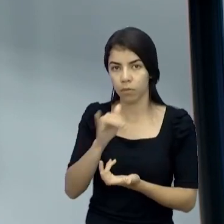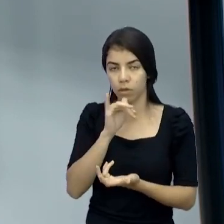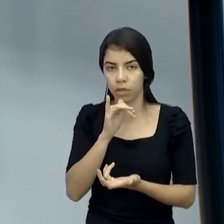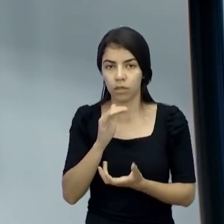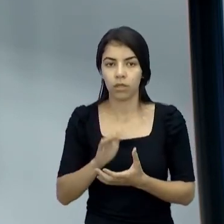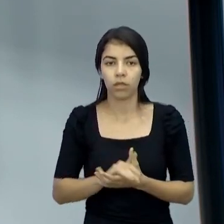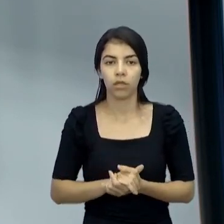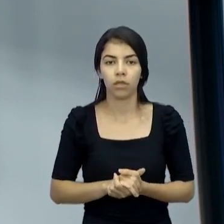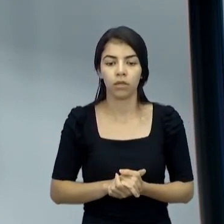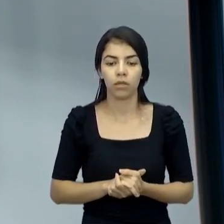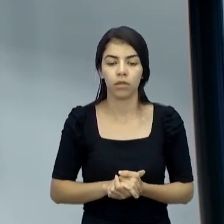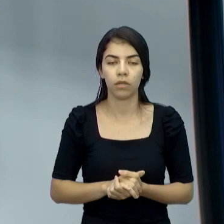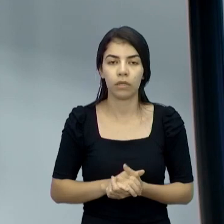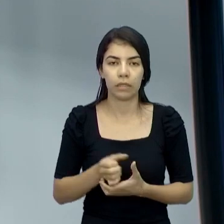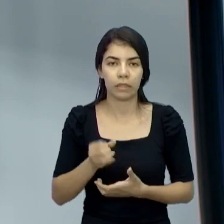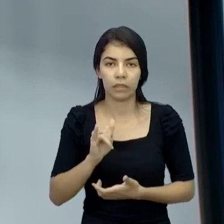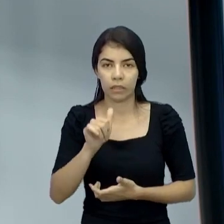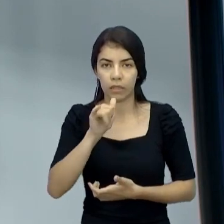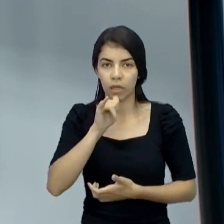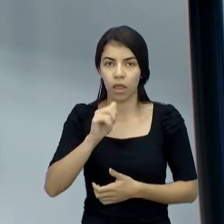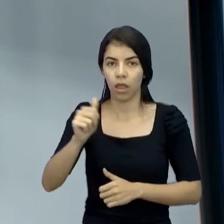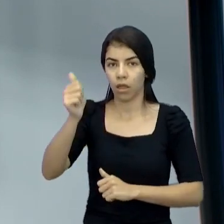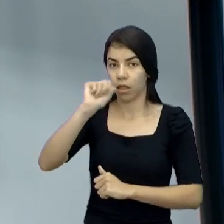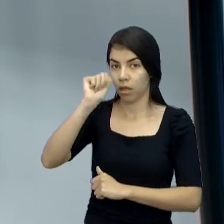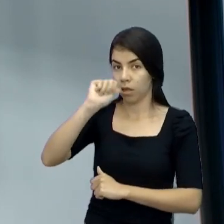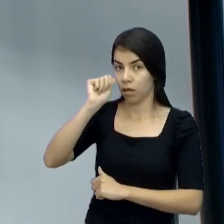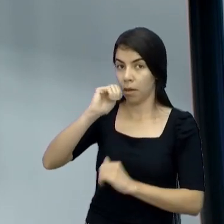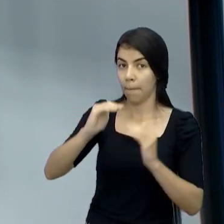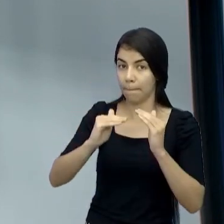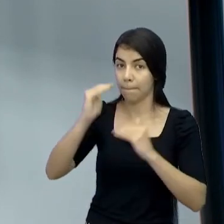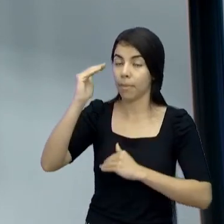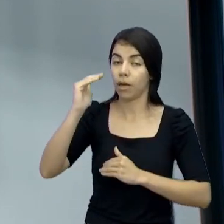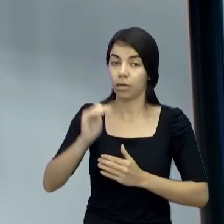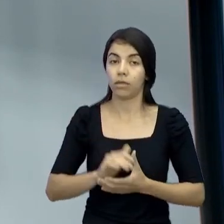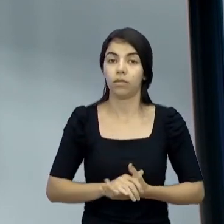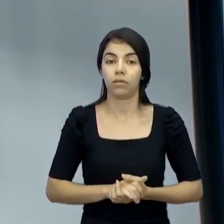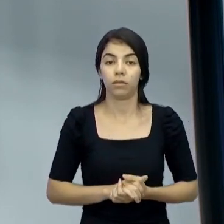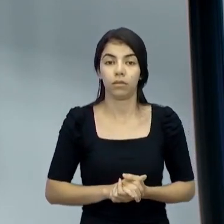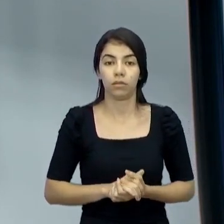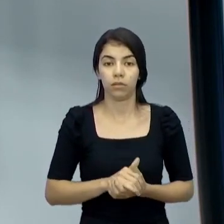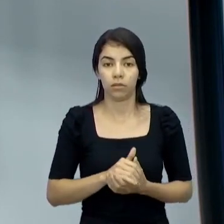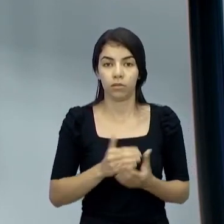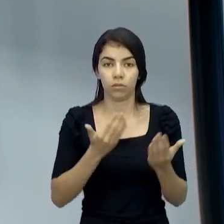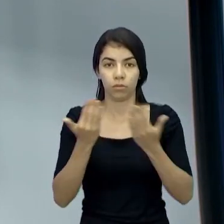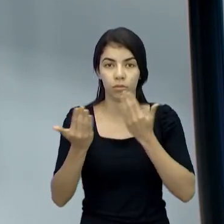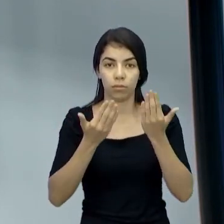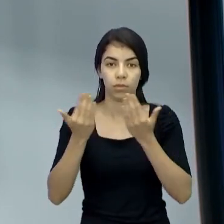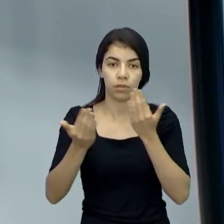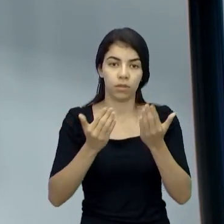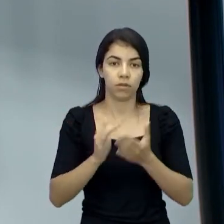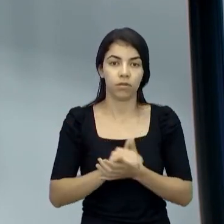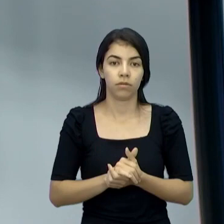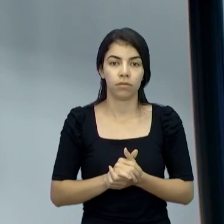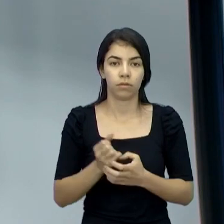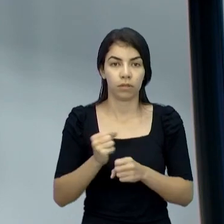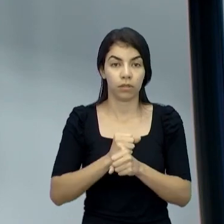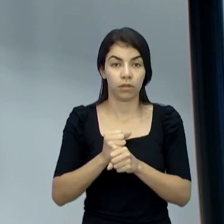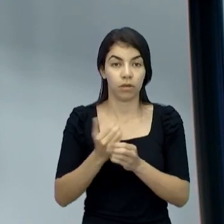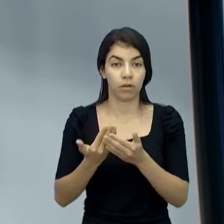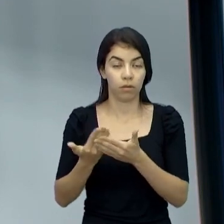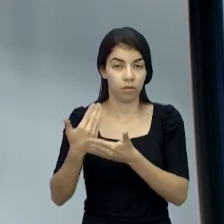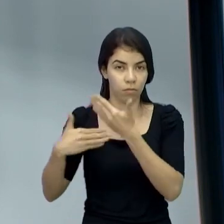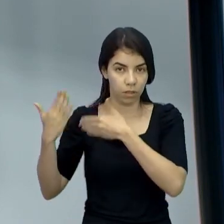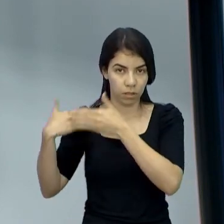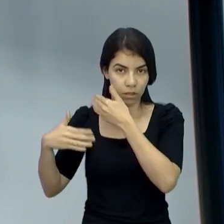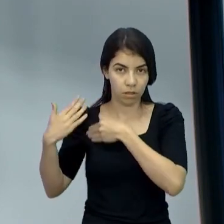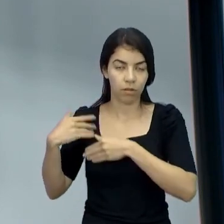exemplo, eles estão consumindo mais bebidas alcoólicas do que comparativamente em anos anteriores.